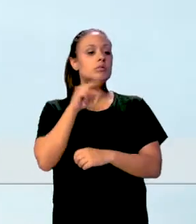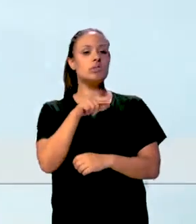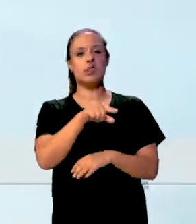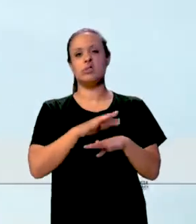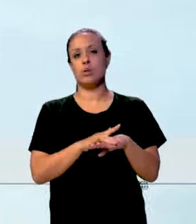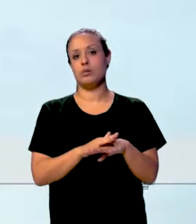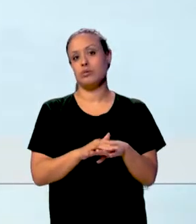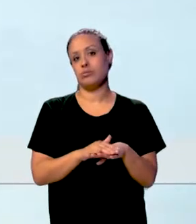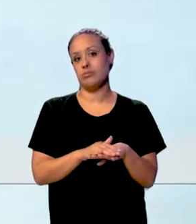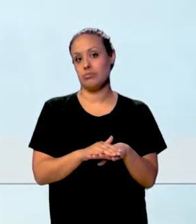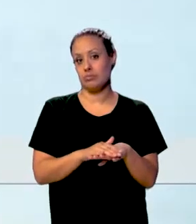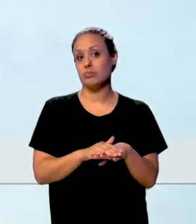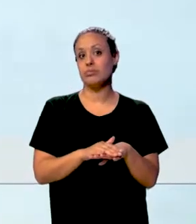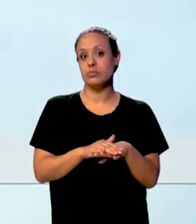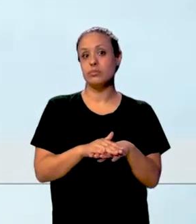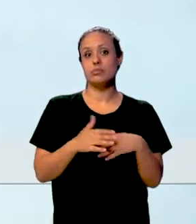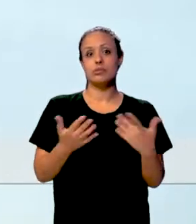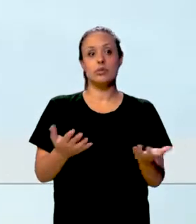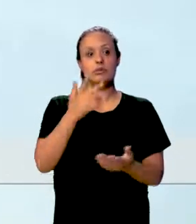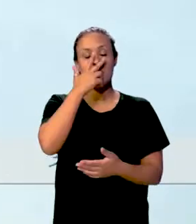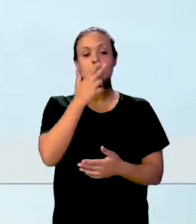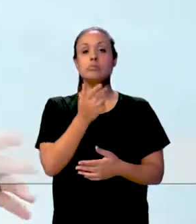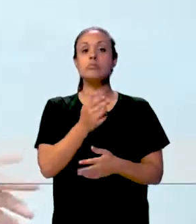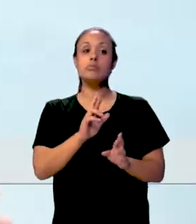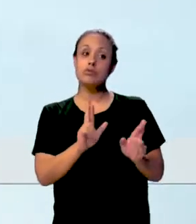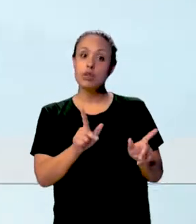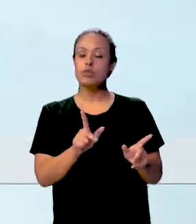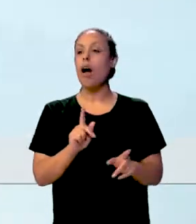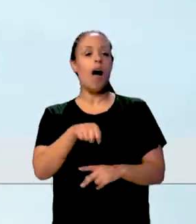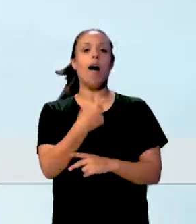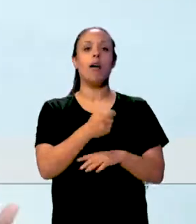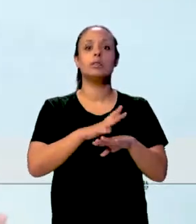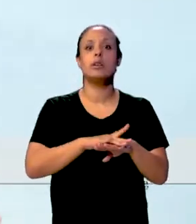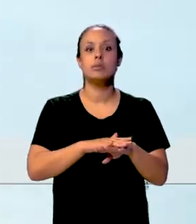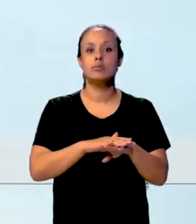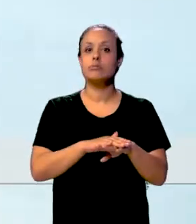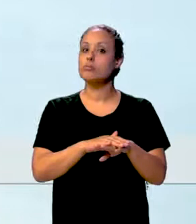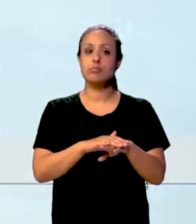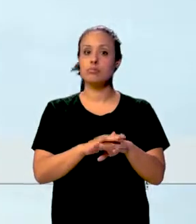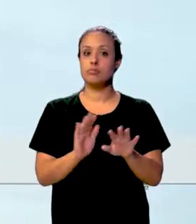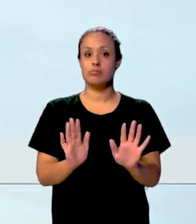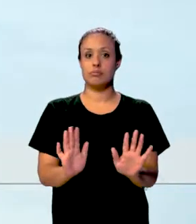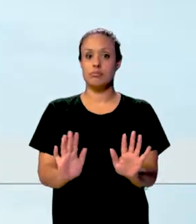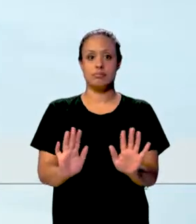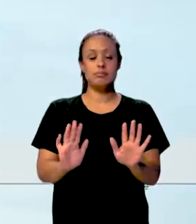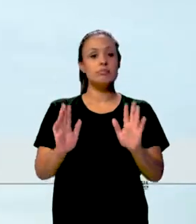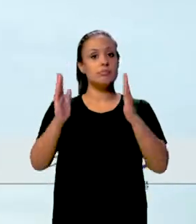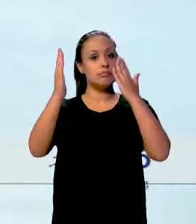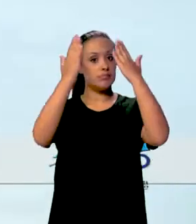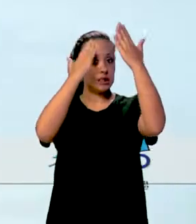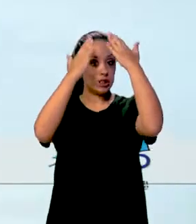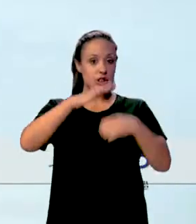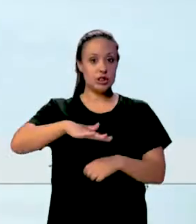lugar de saber que nomeia tudo aquilo que excede como doente, né? Então a psicologia precisa